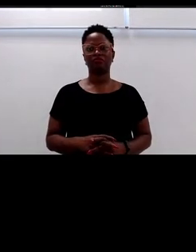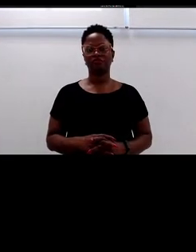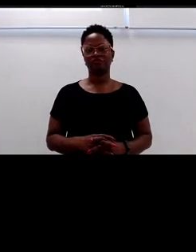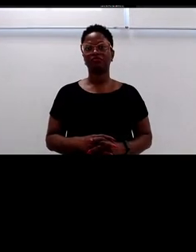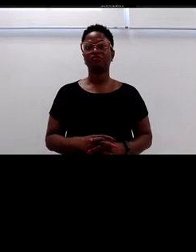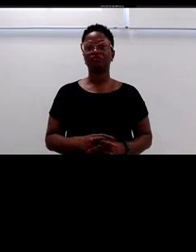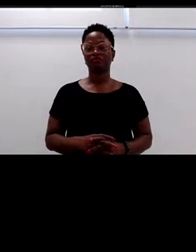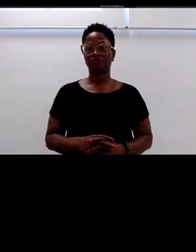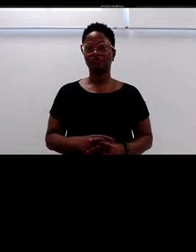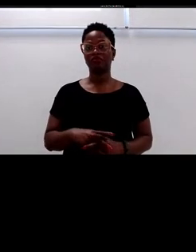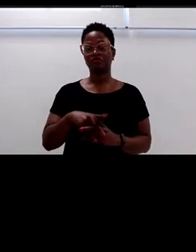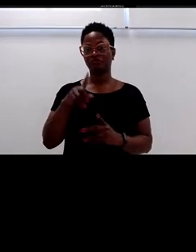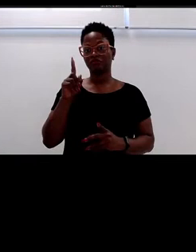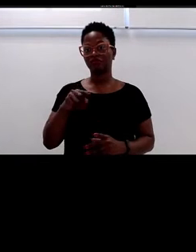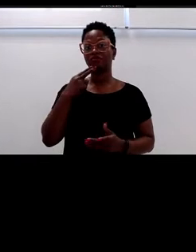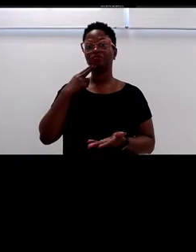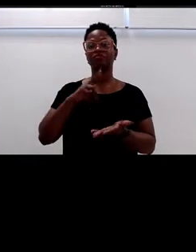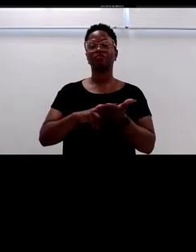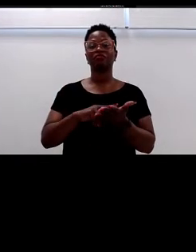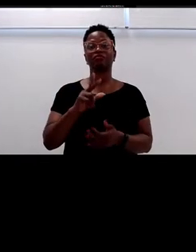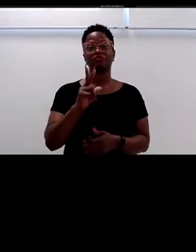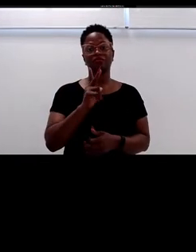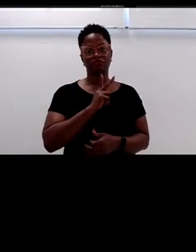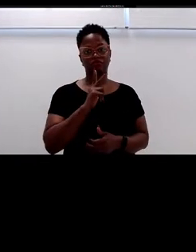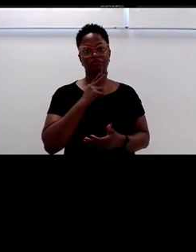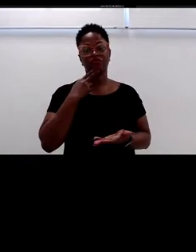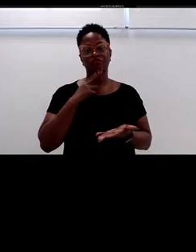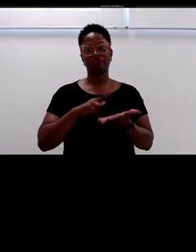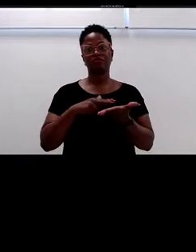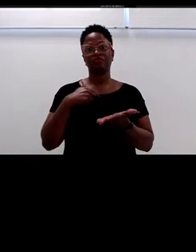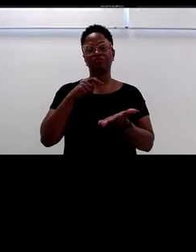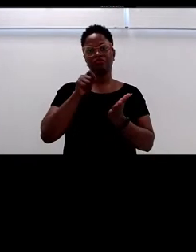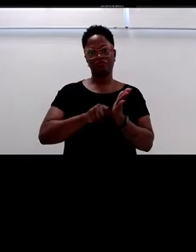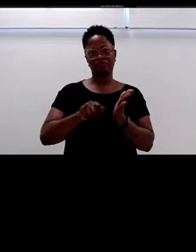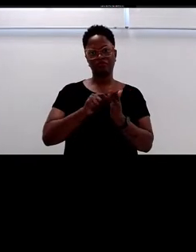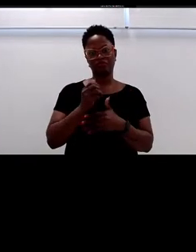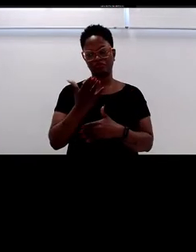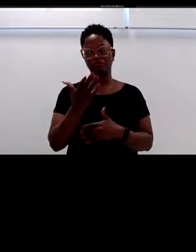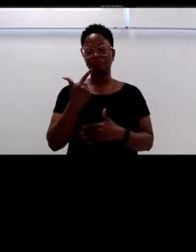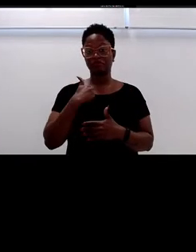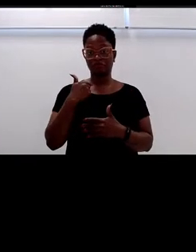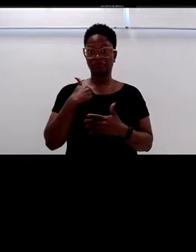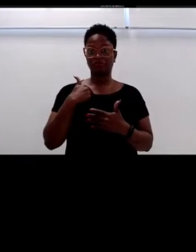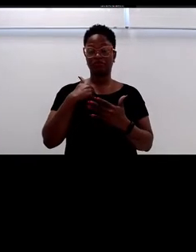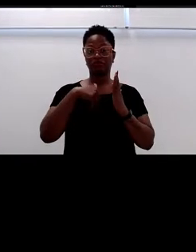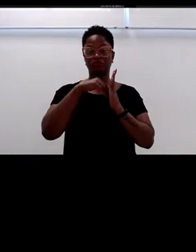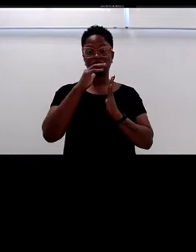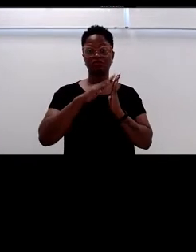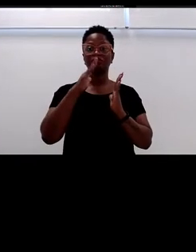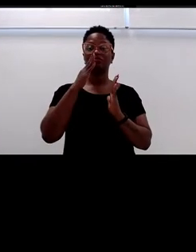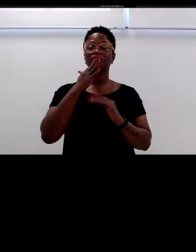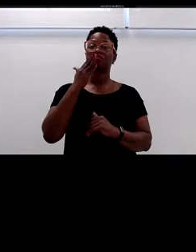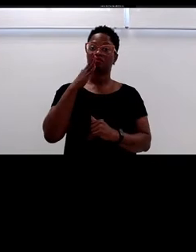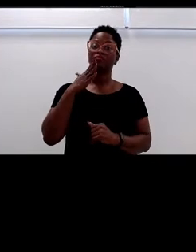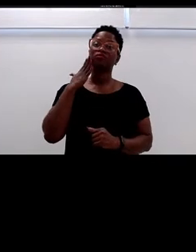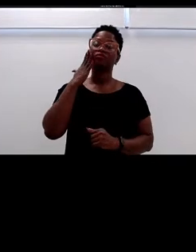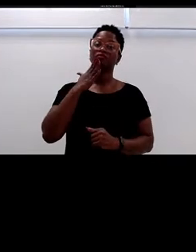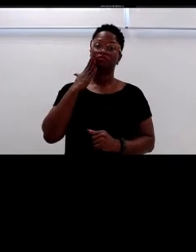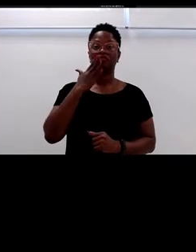quadro é uma carta pessoal, uma carta que eu escrevo para você. E um mural, um discurso público.